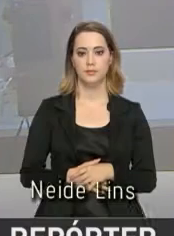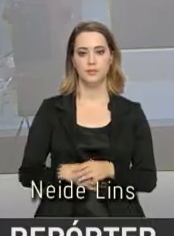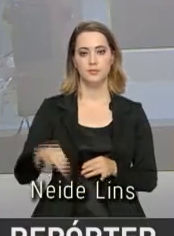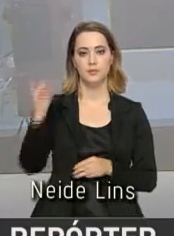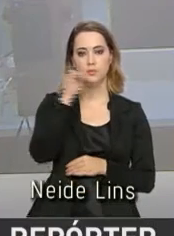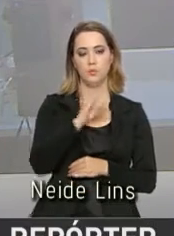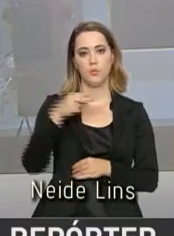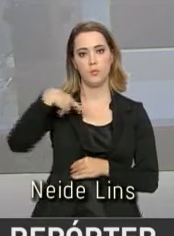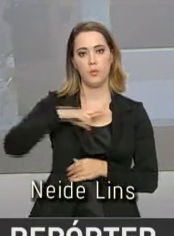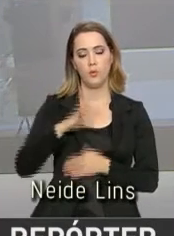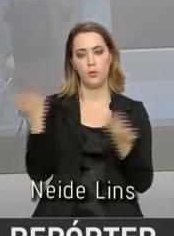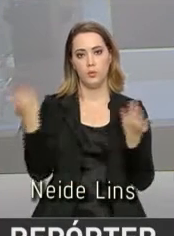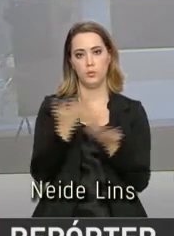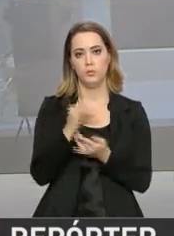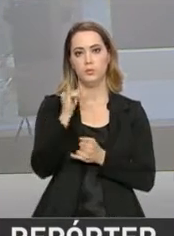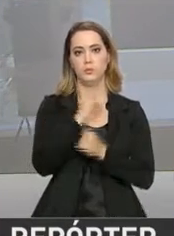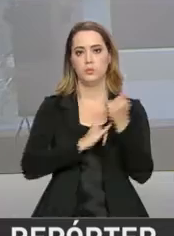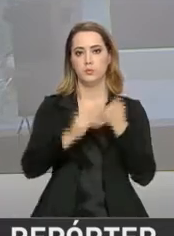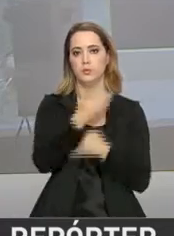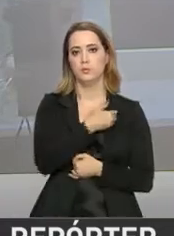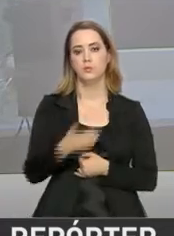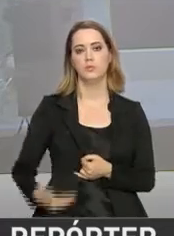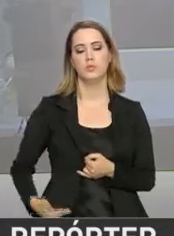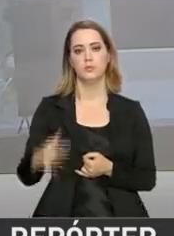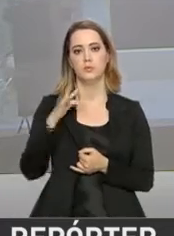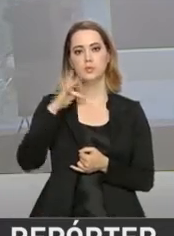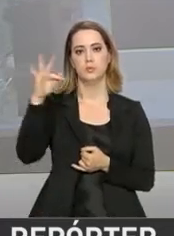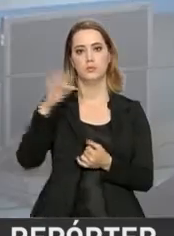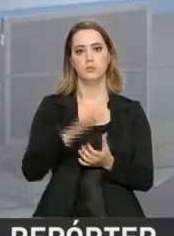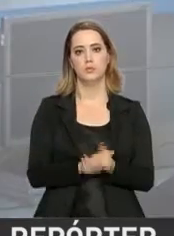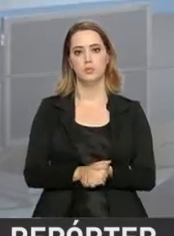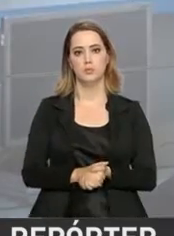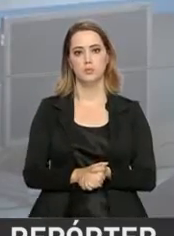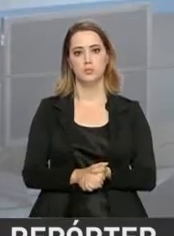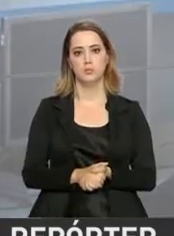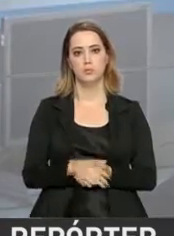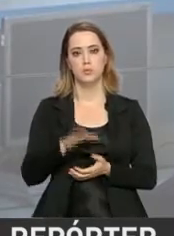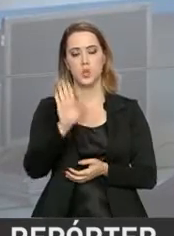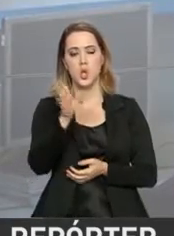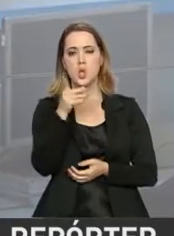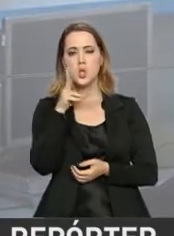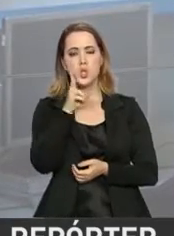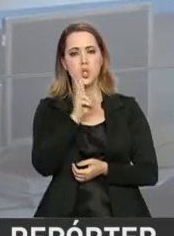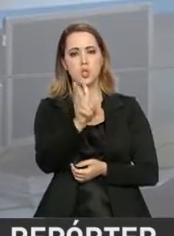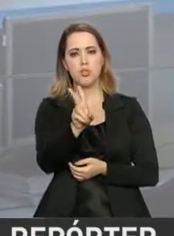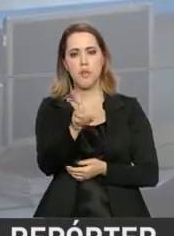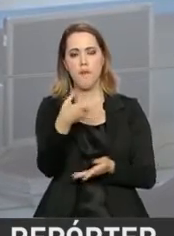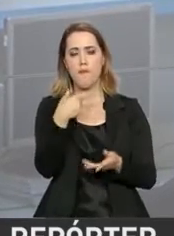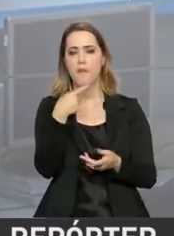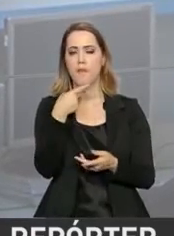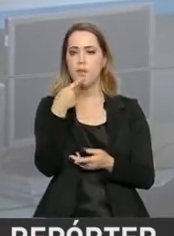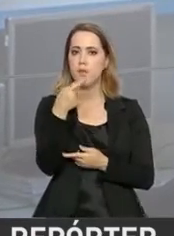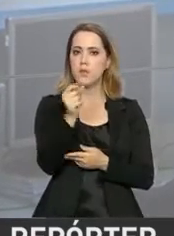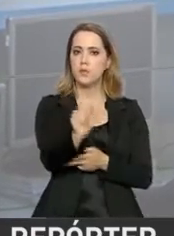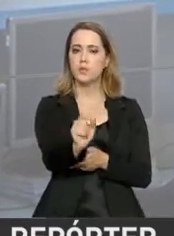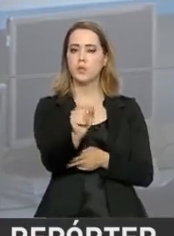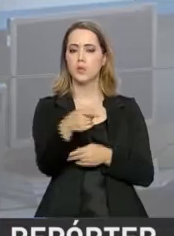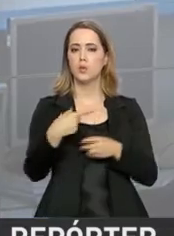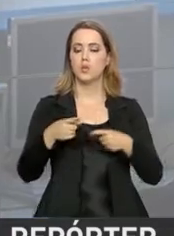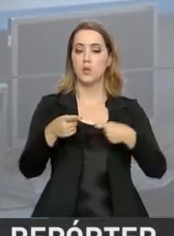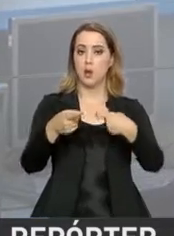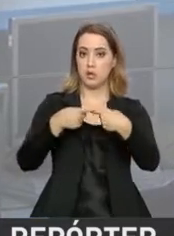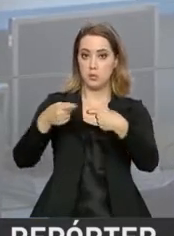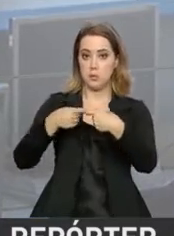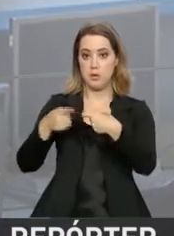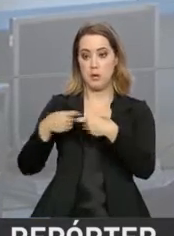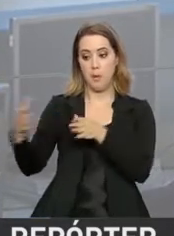Olá, o repórter NBR está de volta com as notícias do governo federal. Você já ouviu falar nos consultórios na rua?